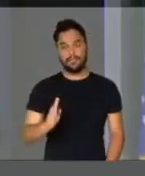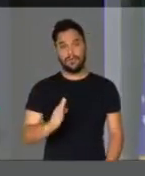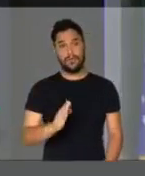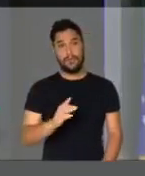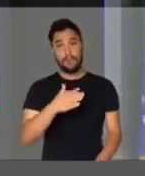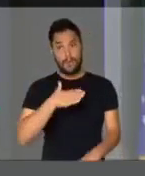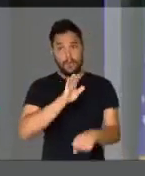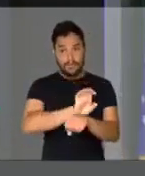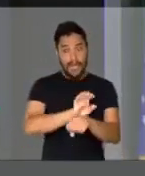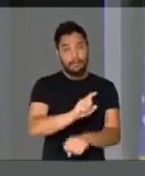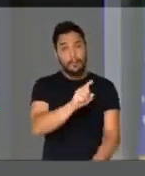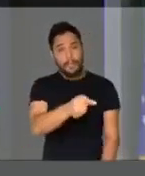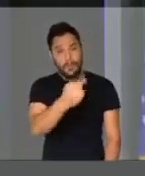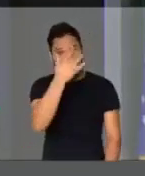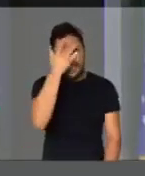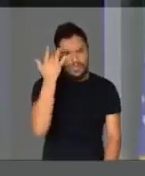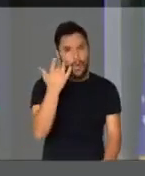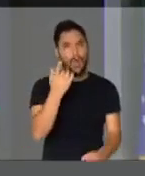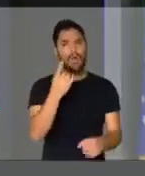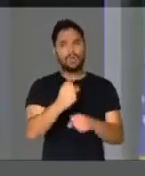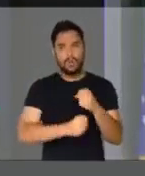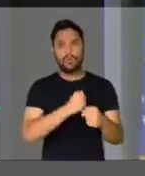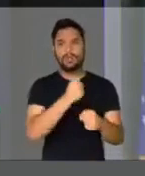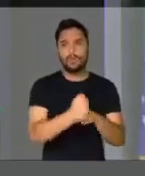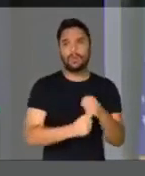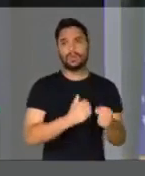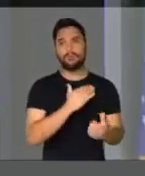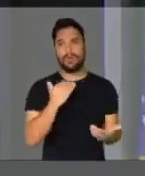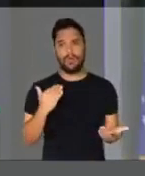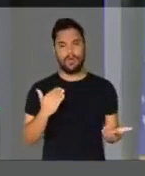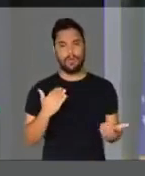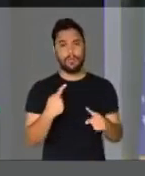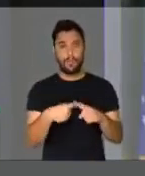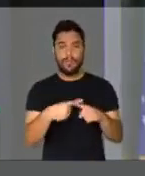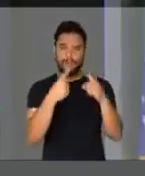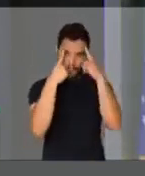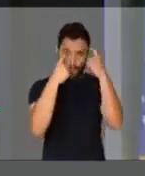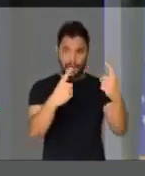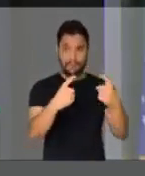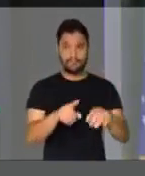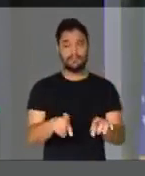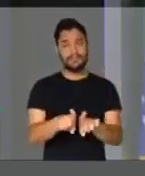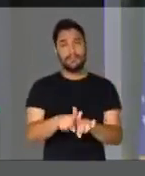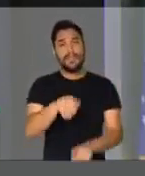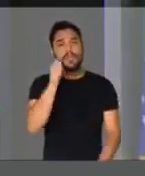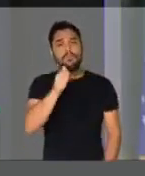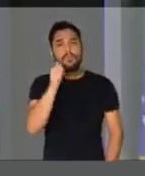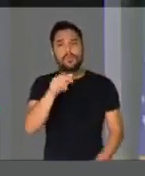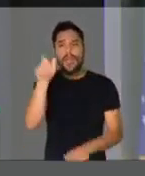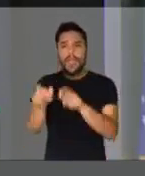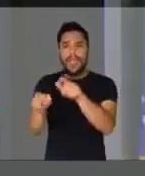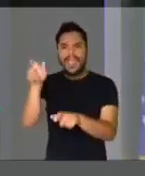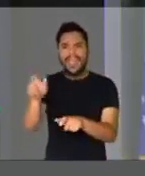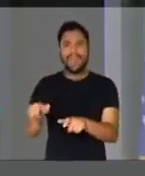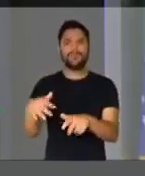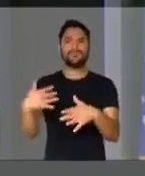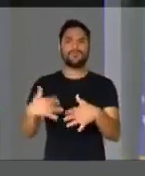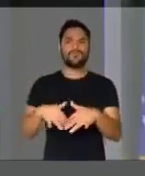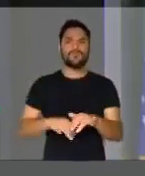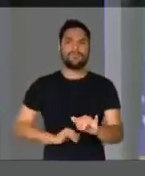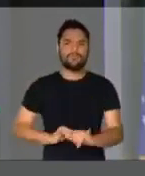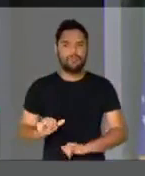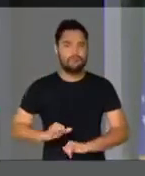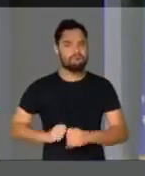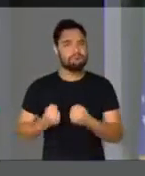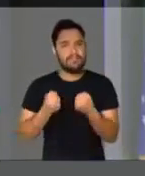Grosso. O que dizer então das mulheres do Brasil, que a cada dia enfrentam uma realidade cada vez mais carregada e